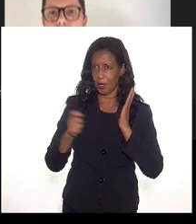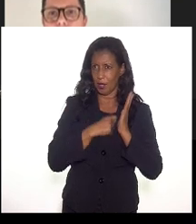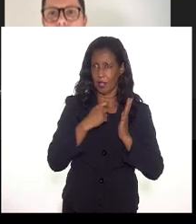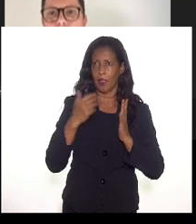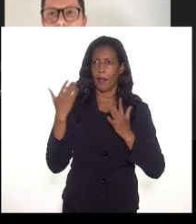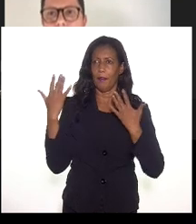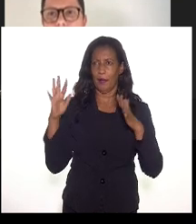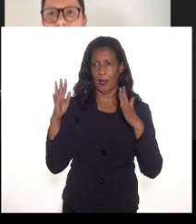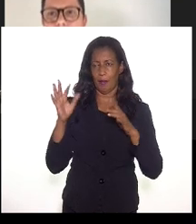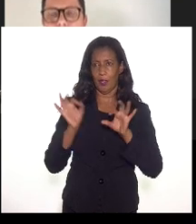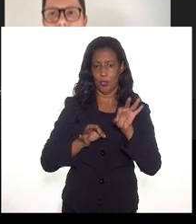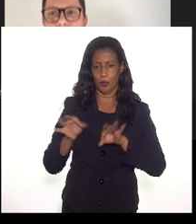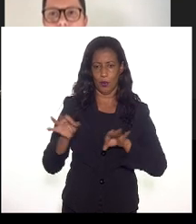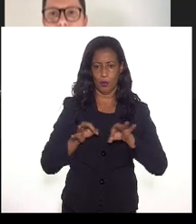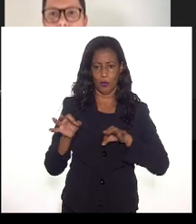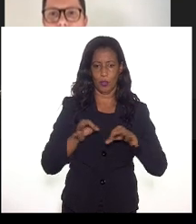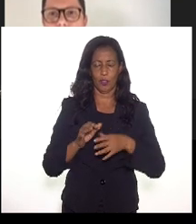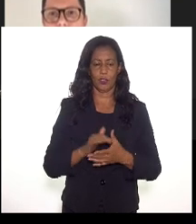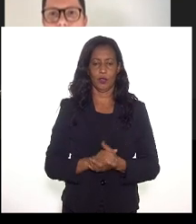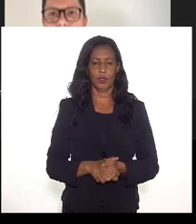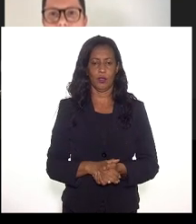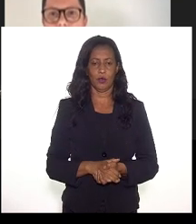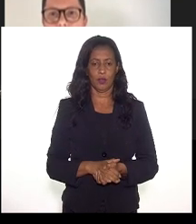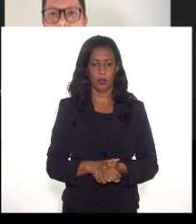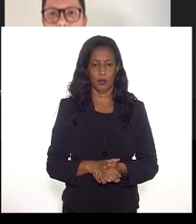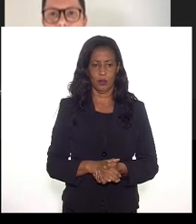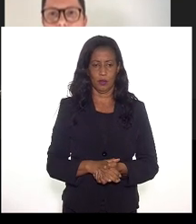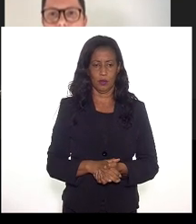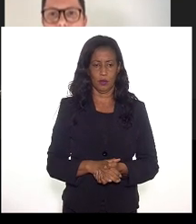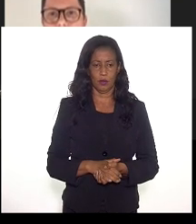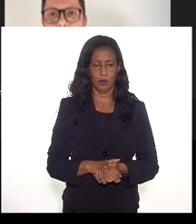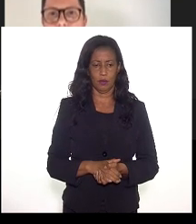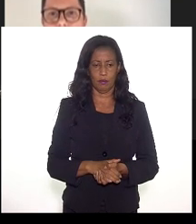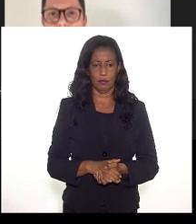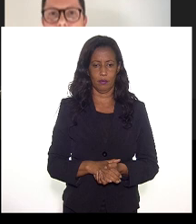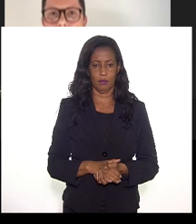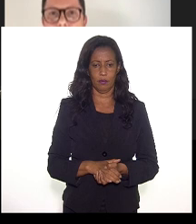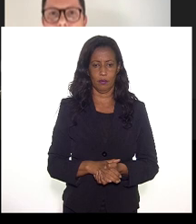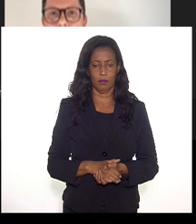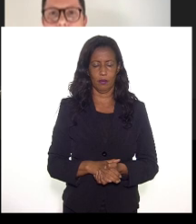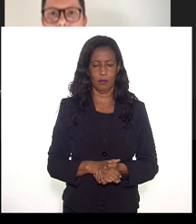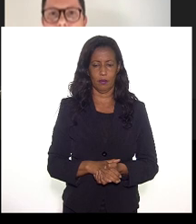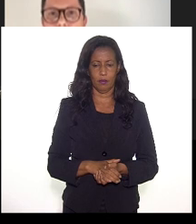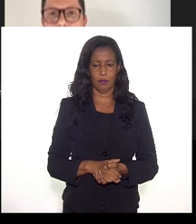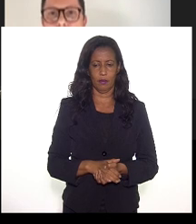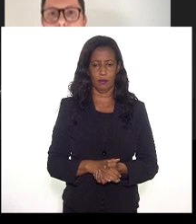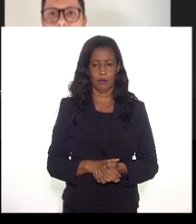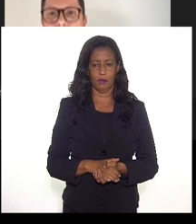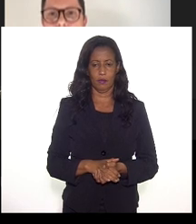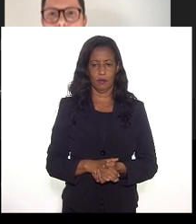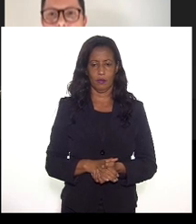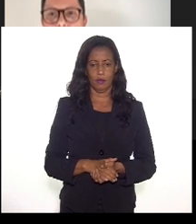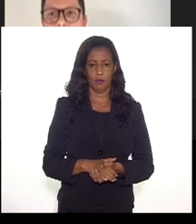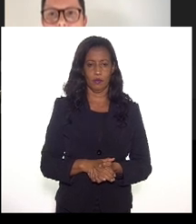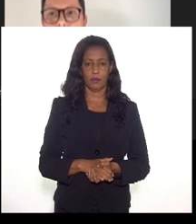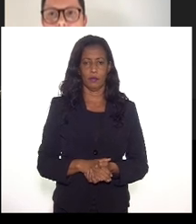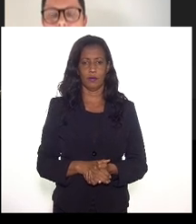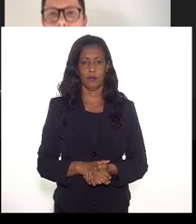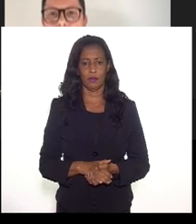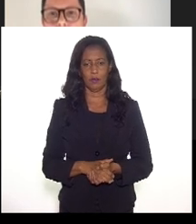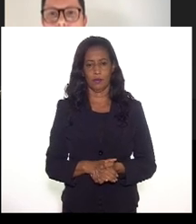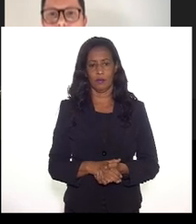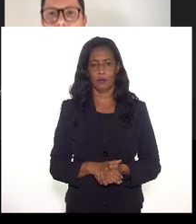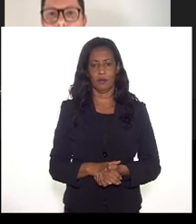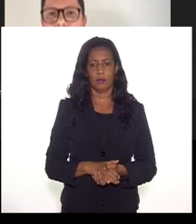projeto. Deputada Tia Júlio. Me escreve e deixe ela a ordem, por favor, após a... Deputada Tia Júlio também. Só um